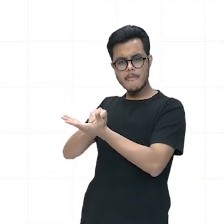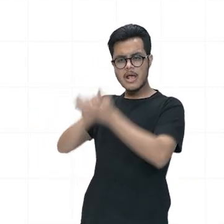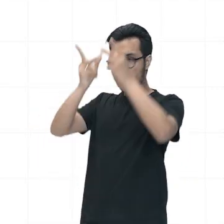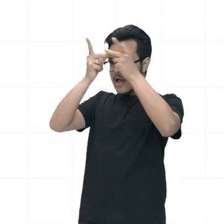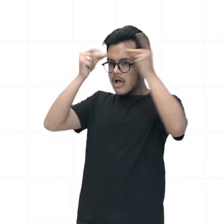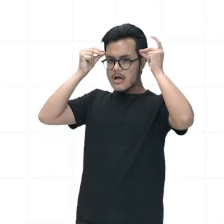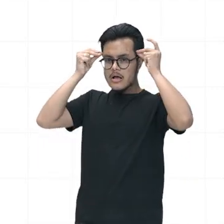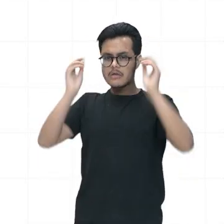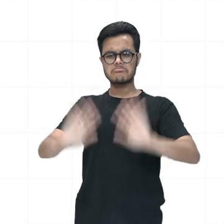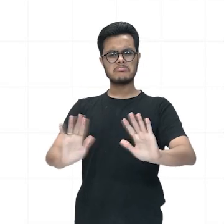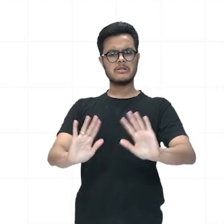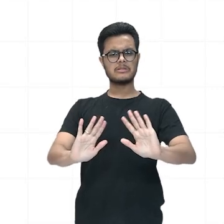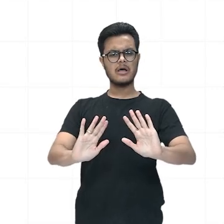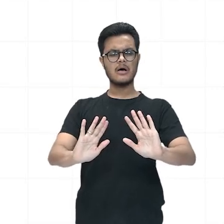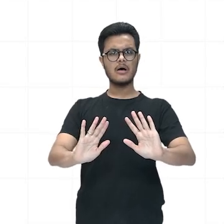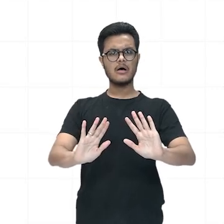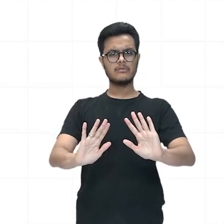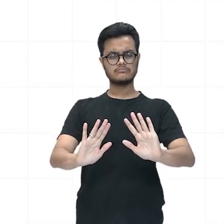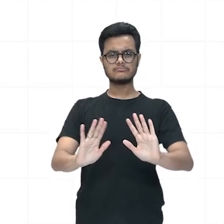modelos grego e